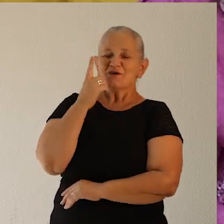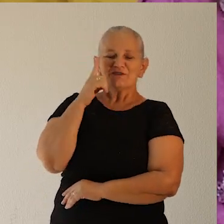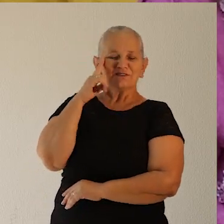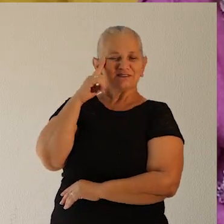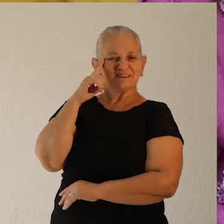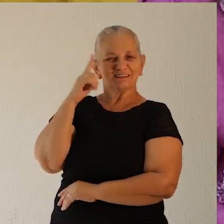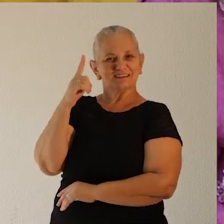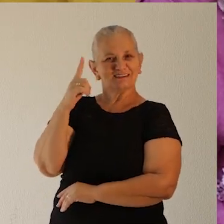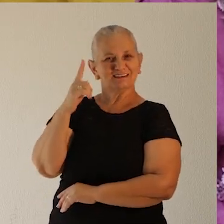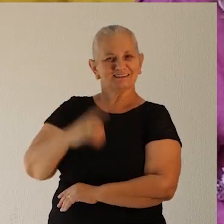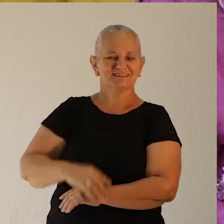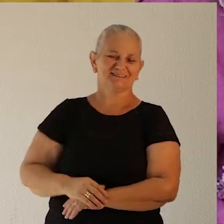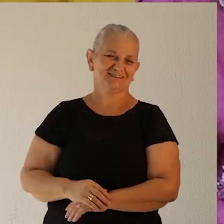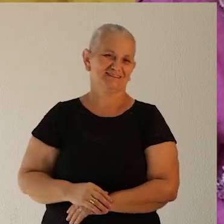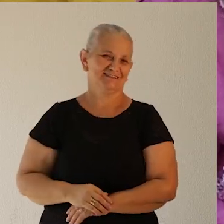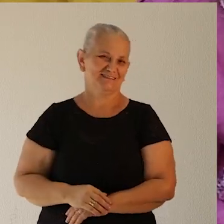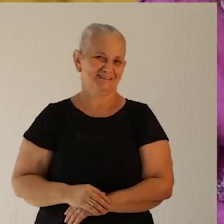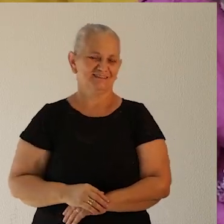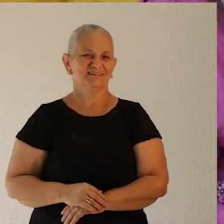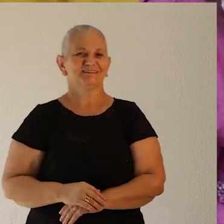Muito gracinha, né?